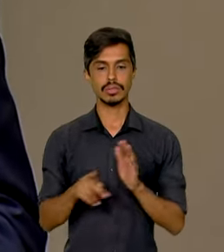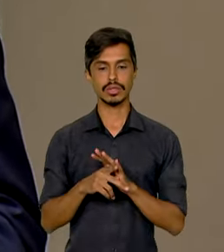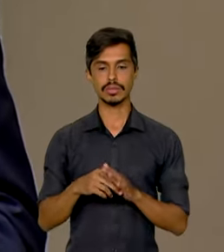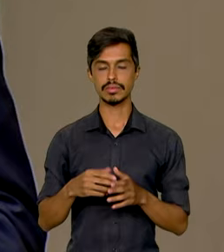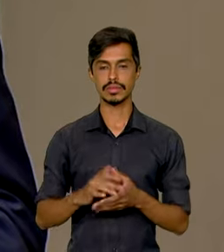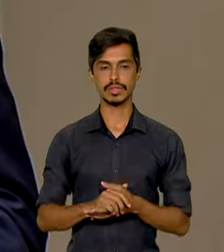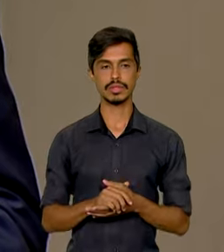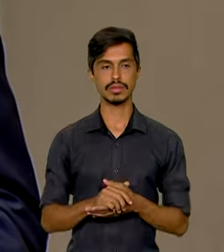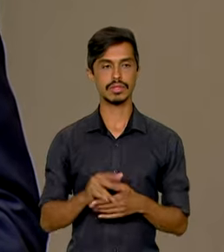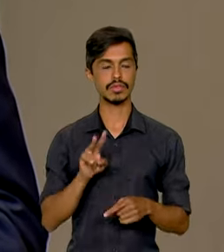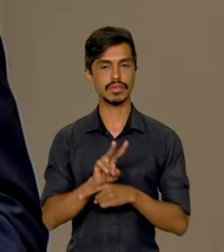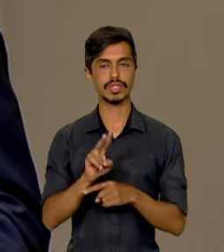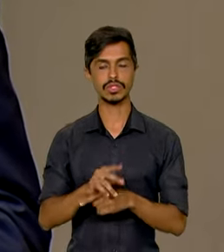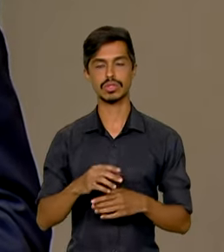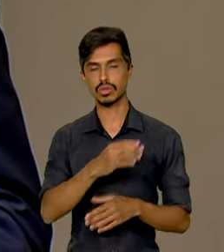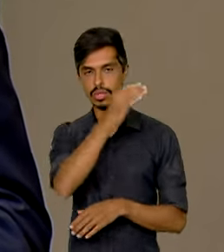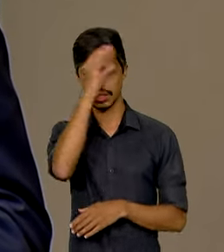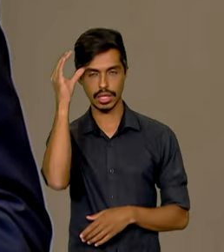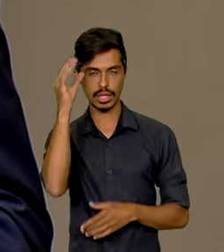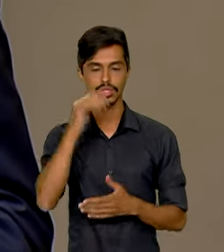Consumidor.